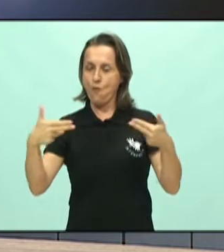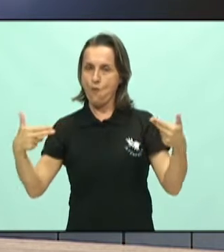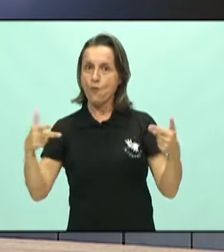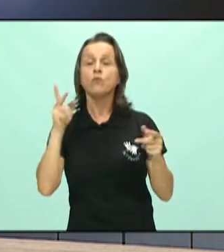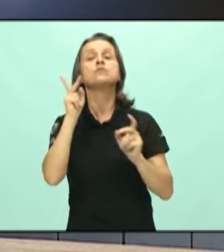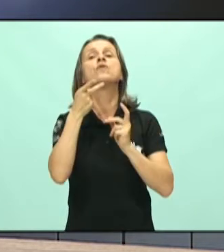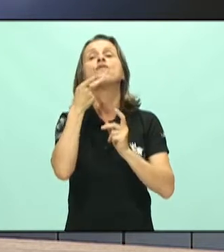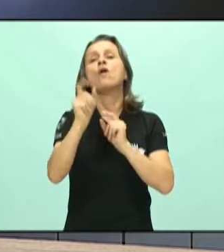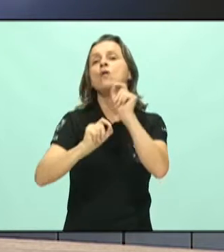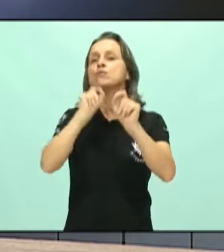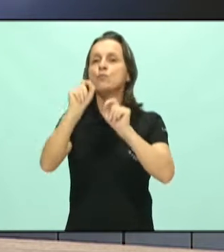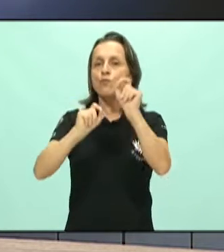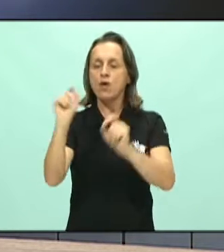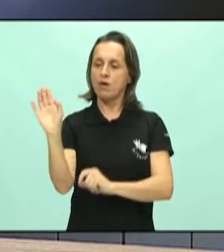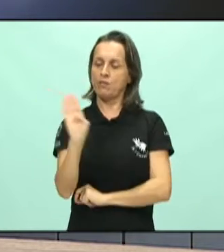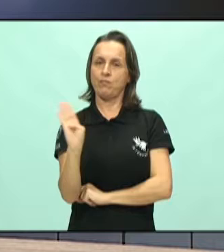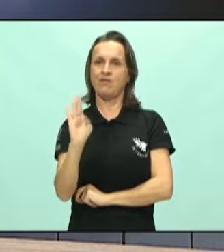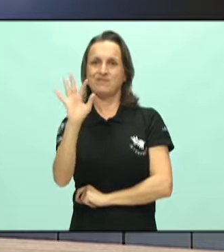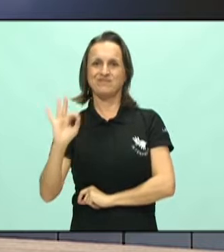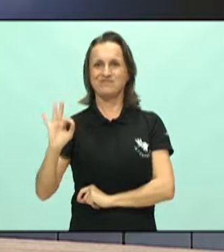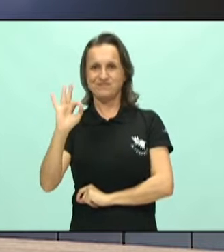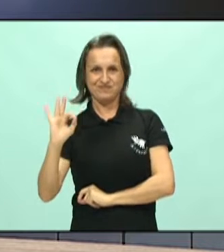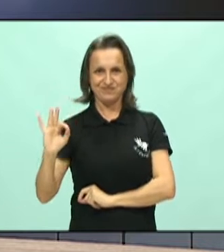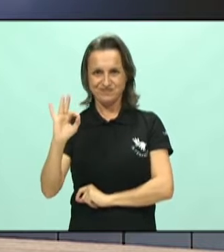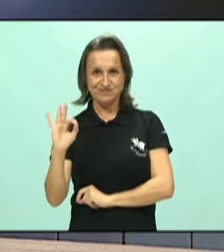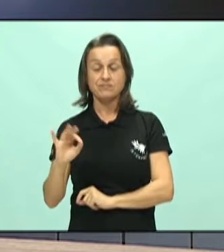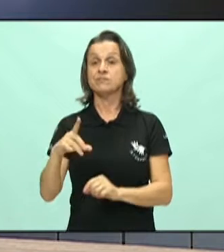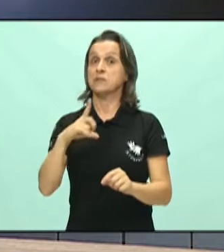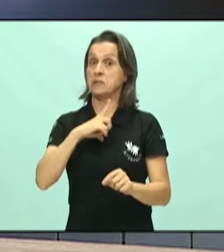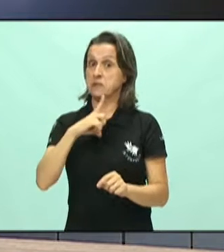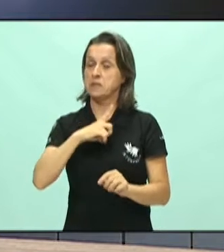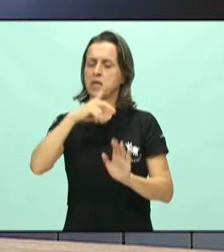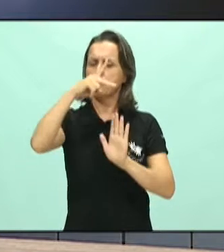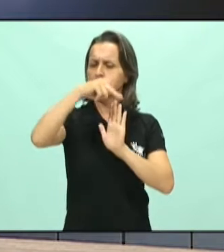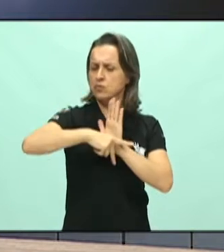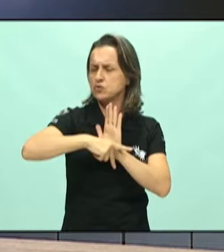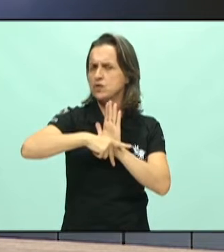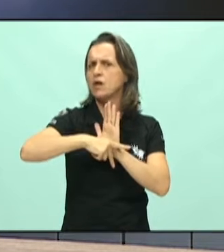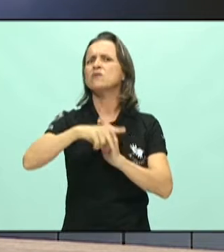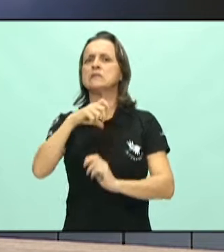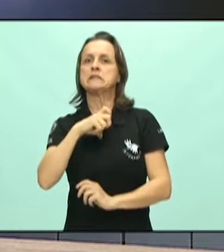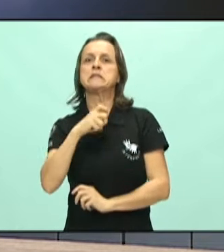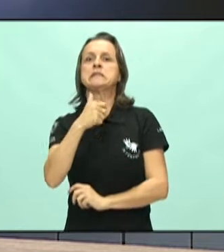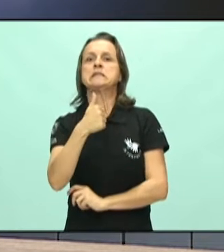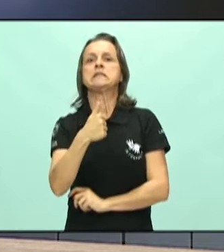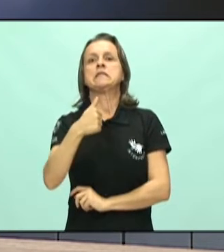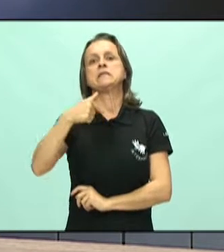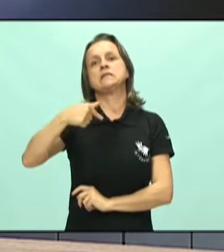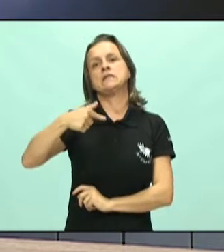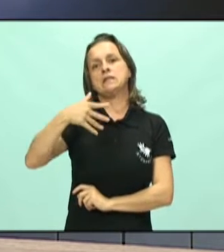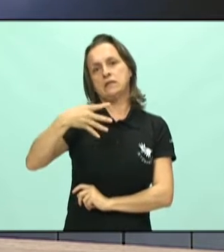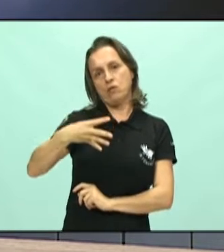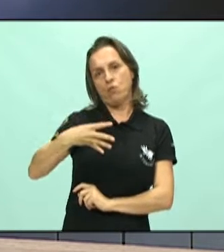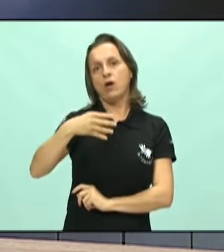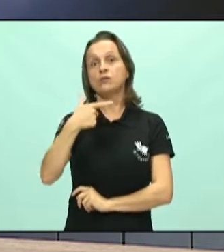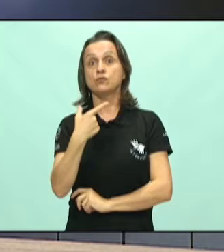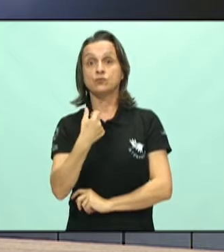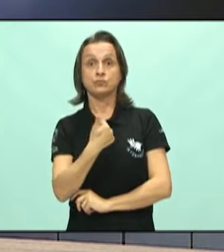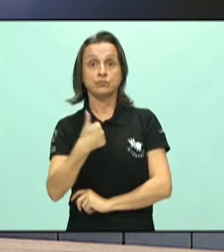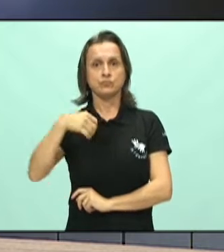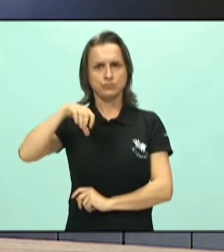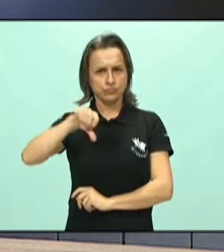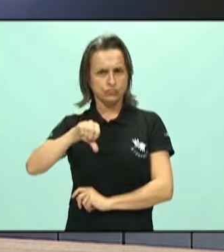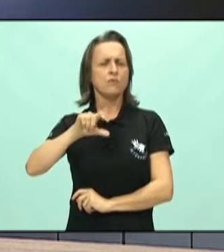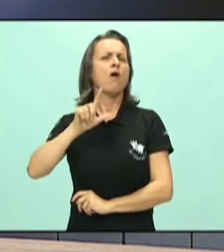os incentivos fiscais. Entre os projetos, o 174 de 2019 se